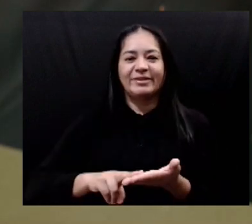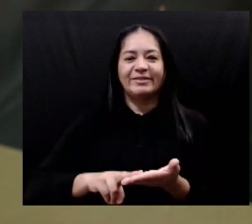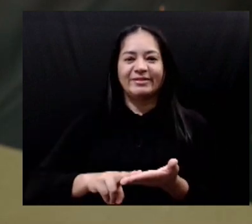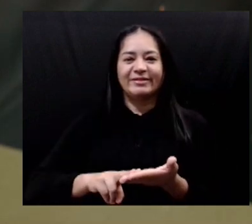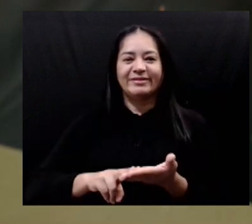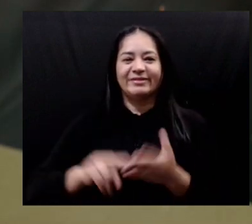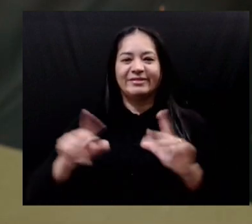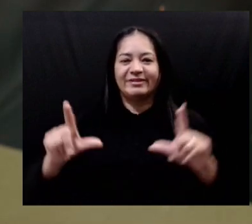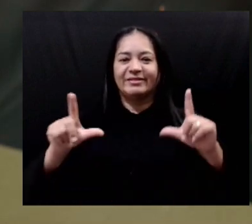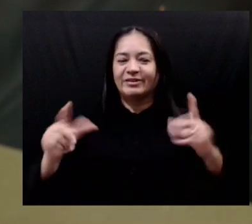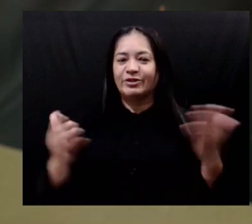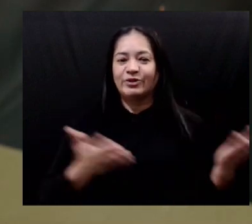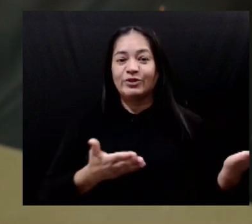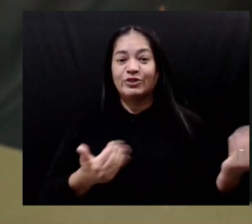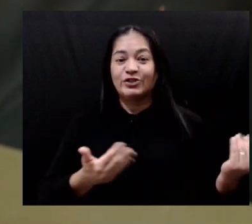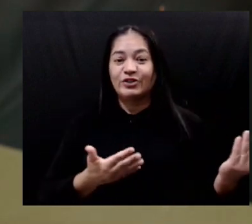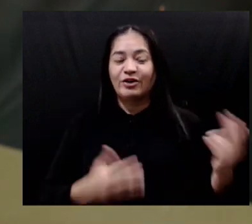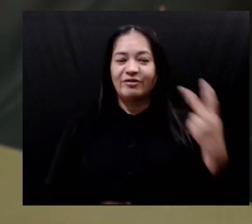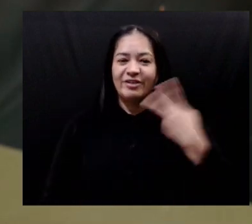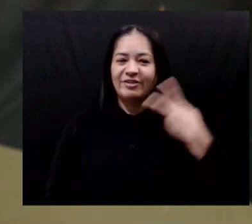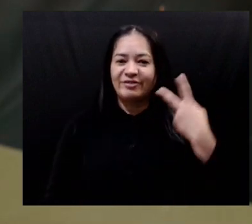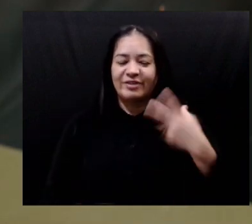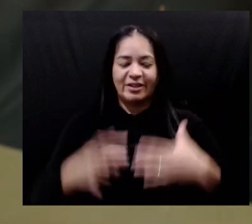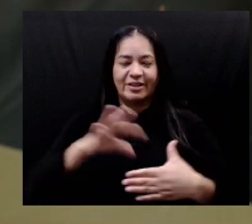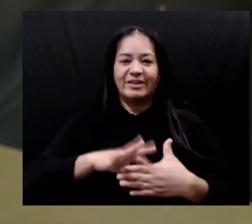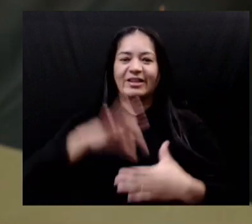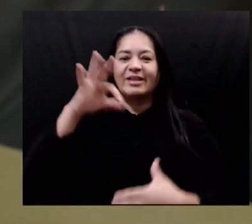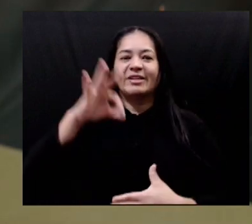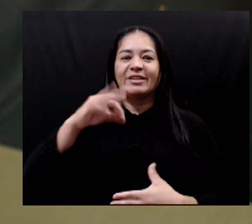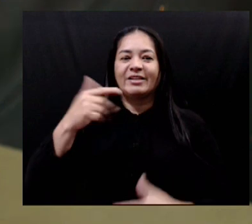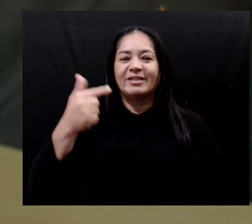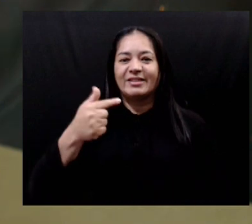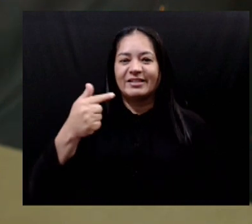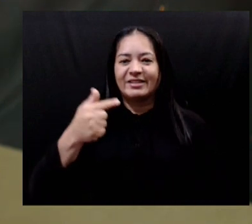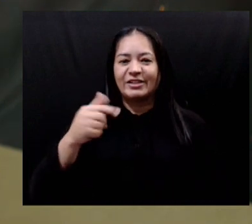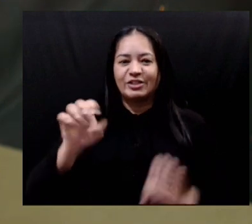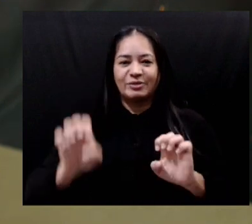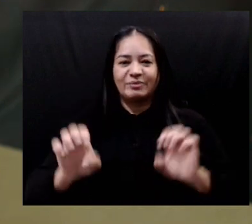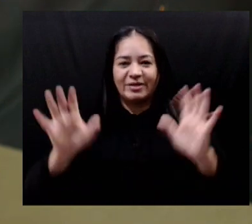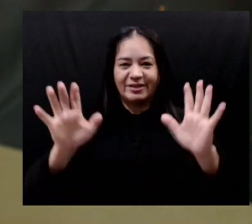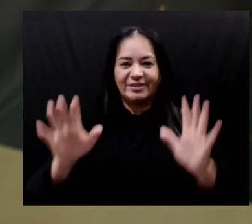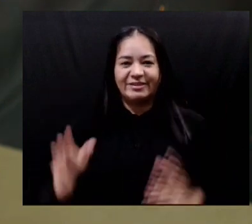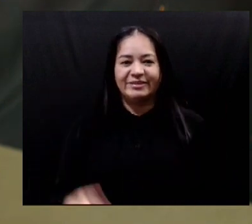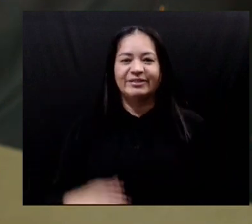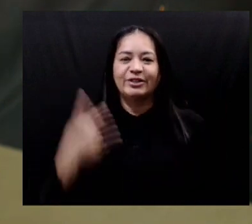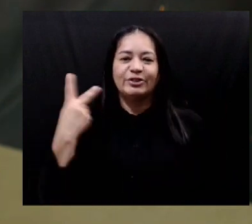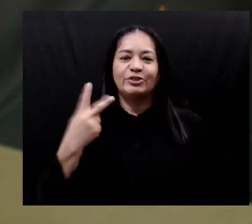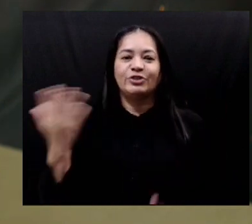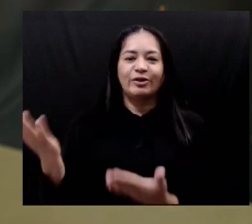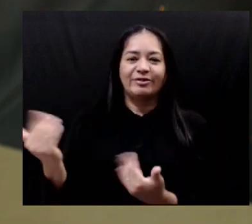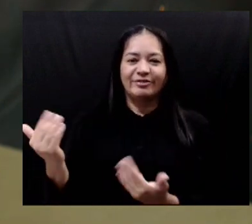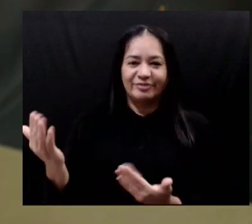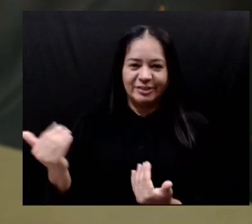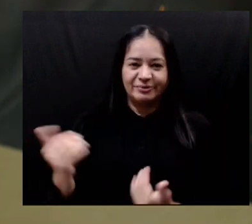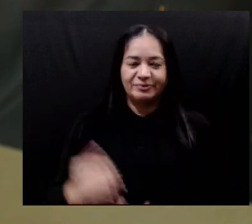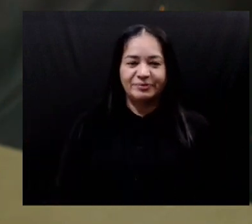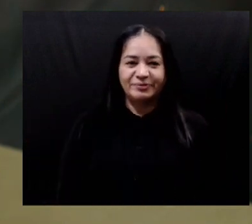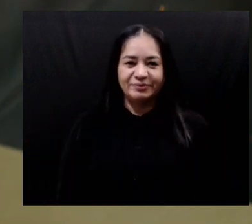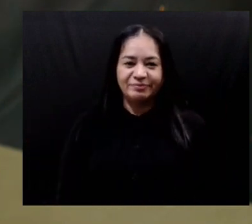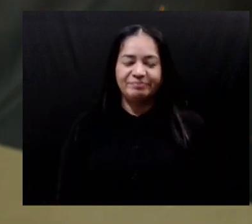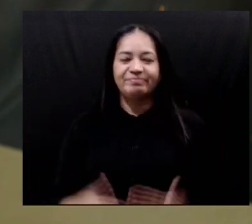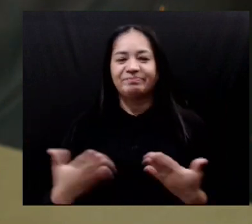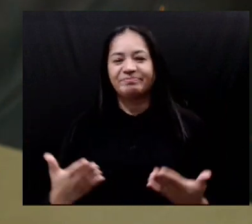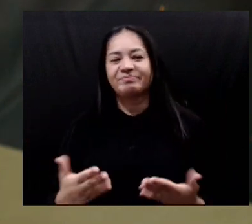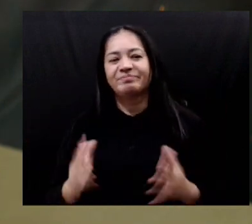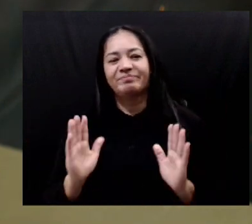jovens vereadores eleitos para a 7ª edição do Parlamento Jovem. Então tá certo, gente, obrigada pela